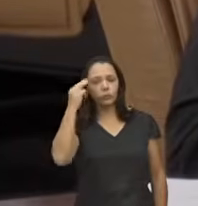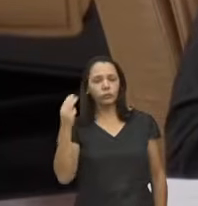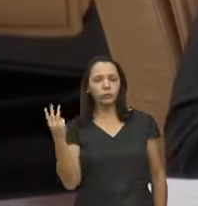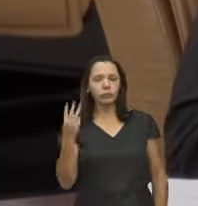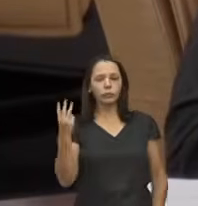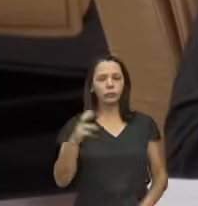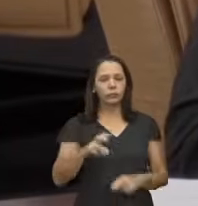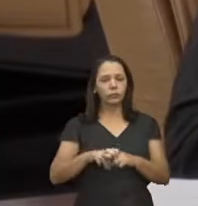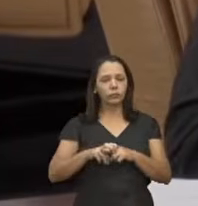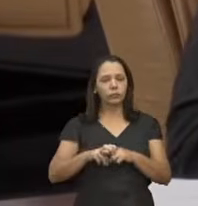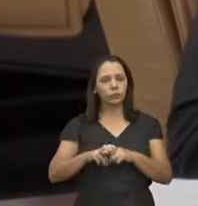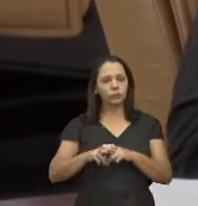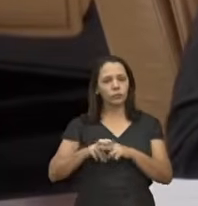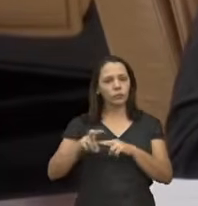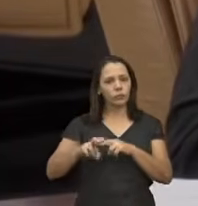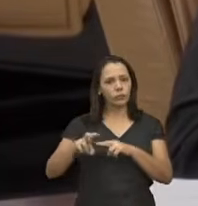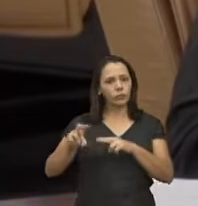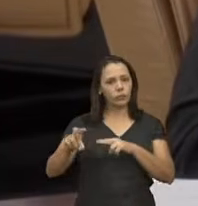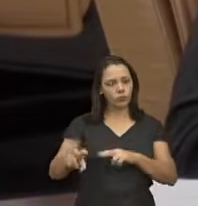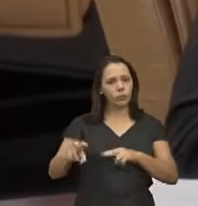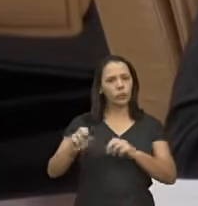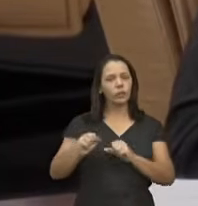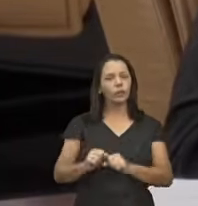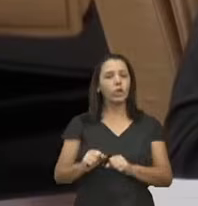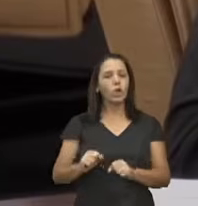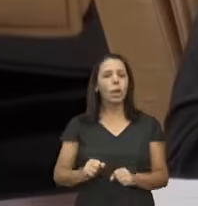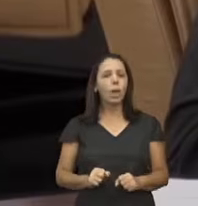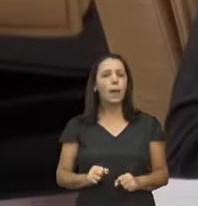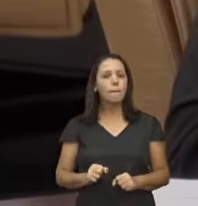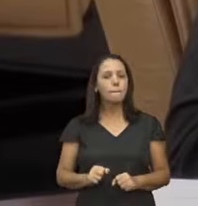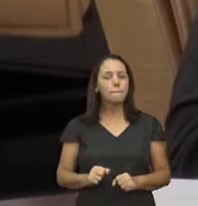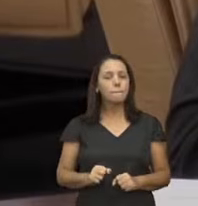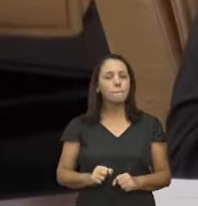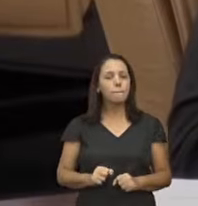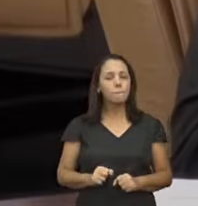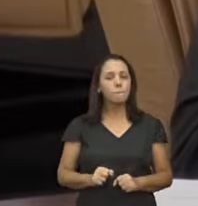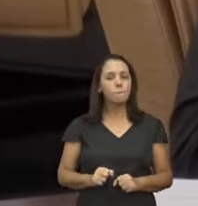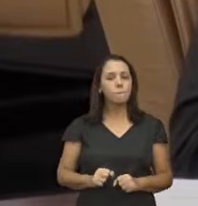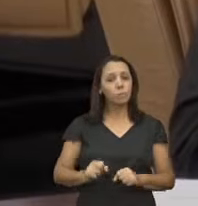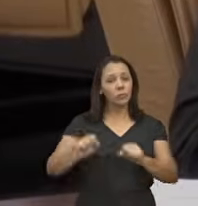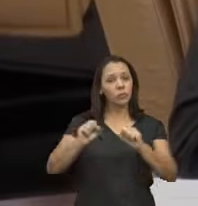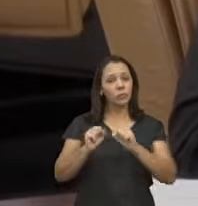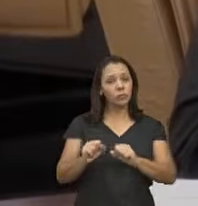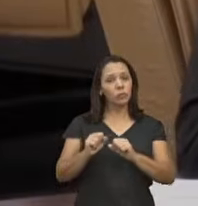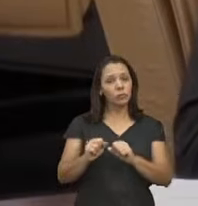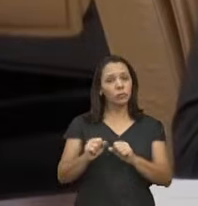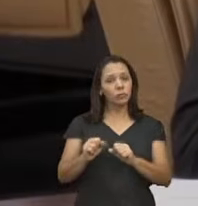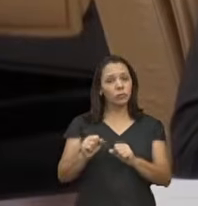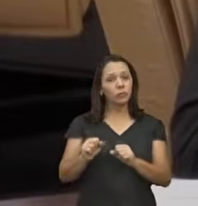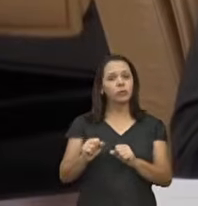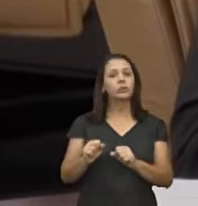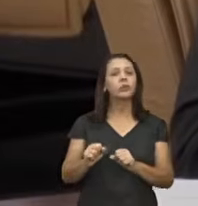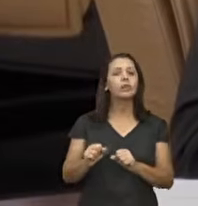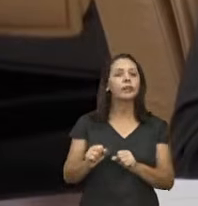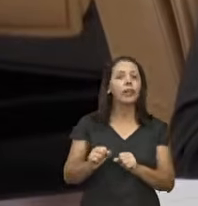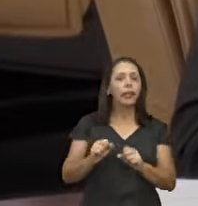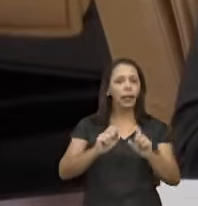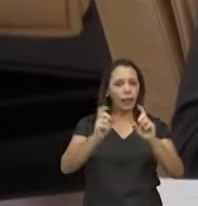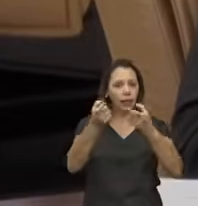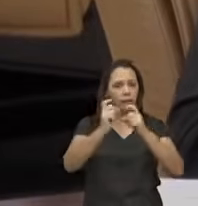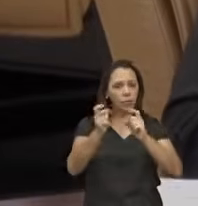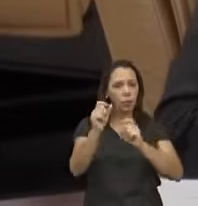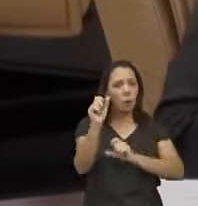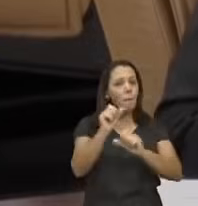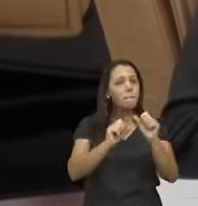mesa, que são as pessoas que são legitimadas para fazer esse tipo de alteração aqui na Câmara, que a gente passasse a realizar esse tipo de sessão